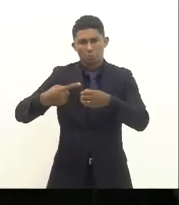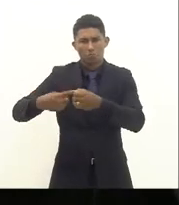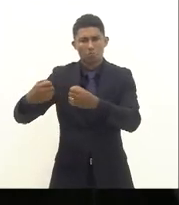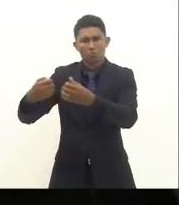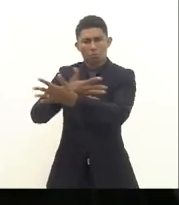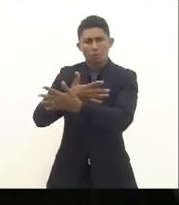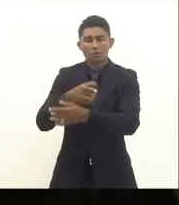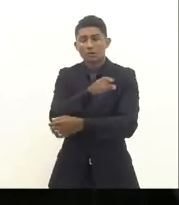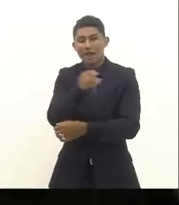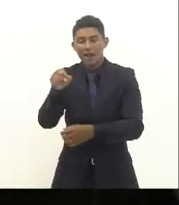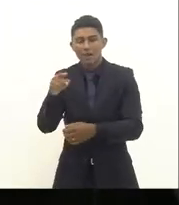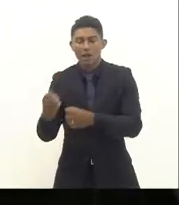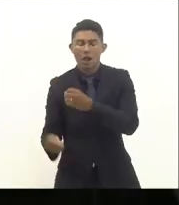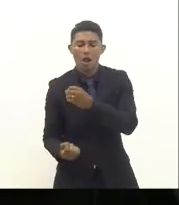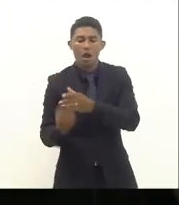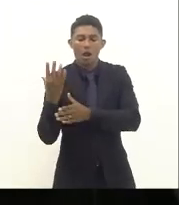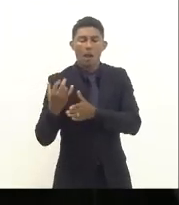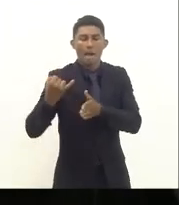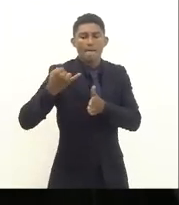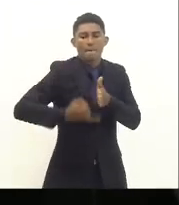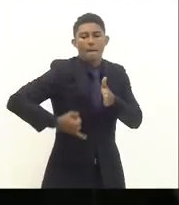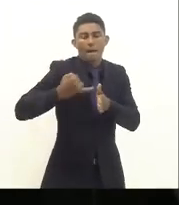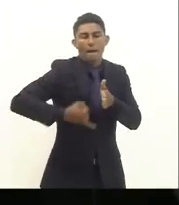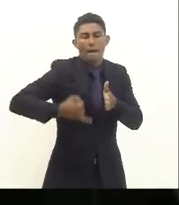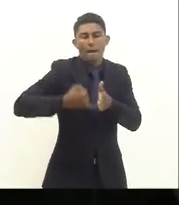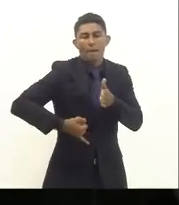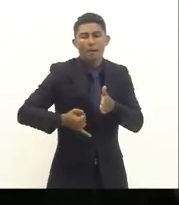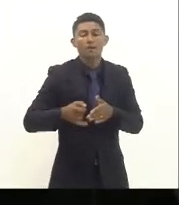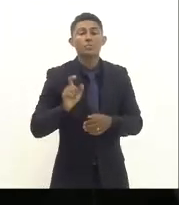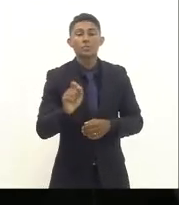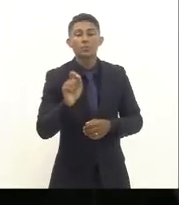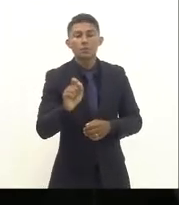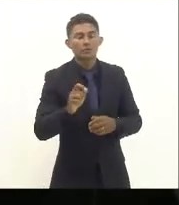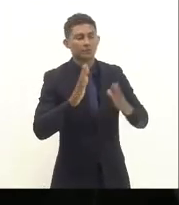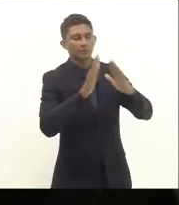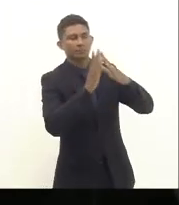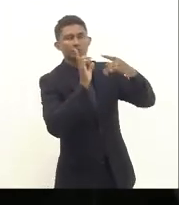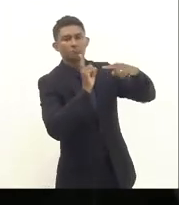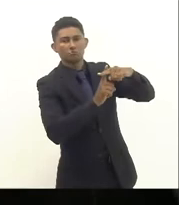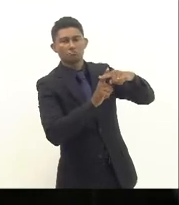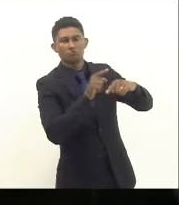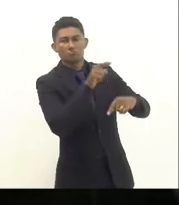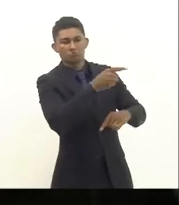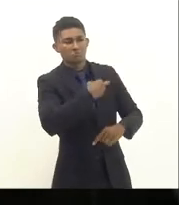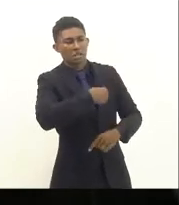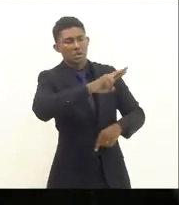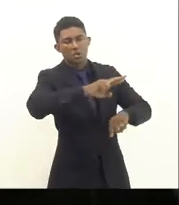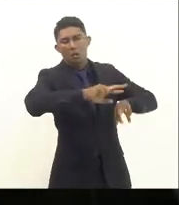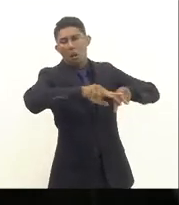Impostos sobre templos de qualquer culto ta bem claro aqui